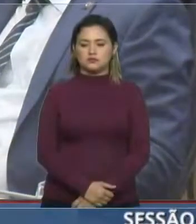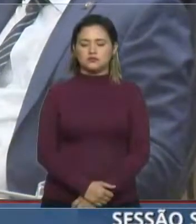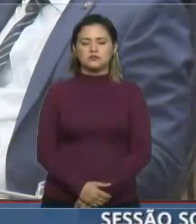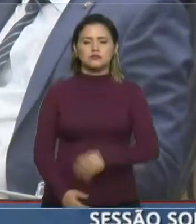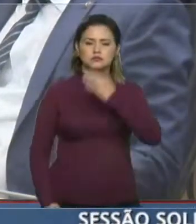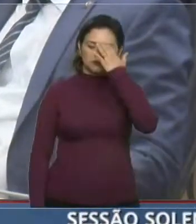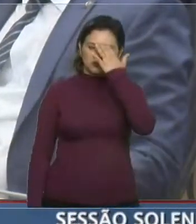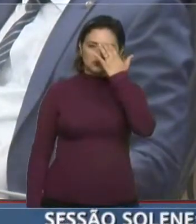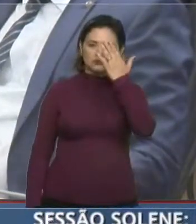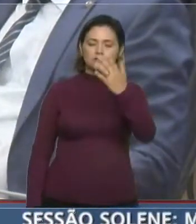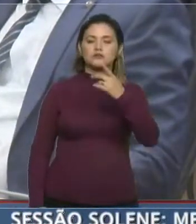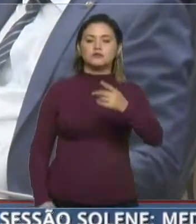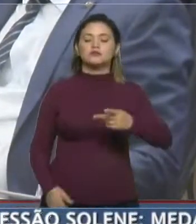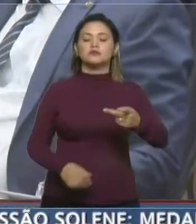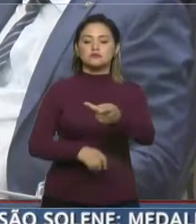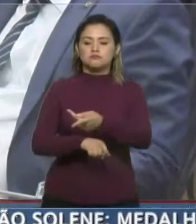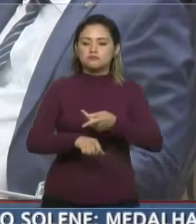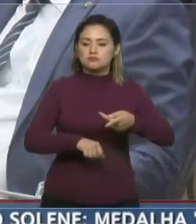efetivamente,